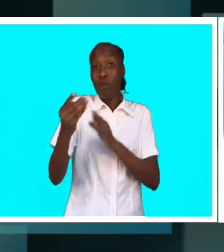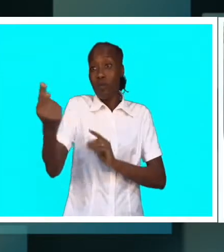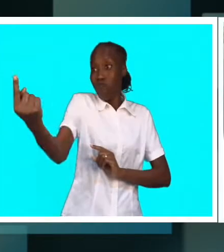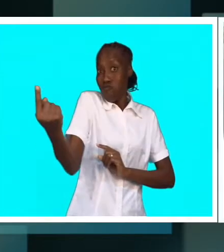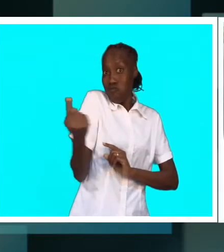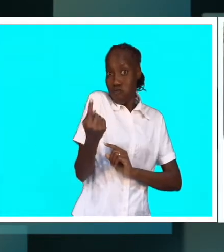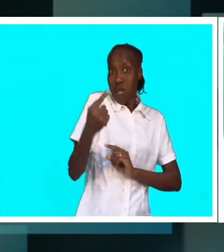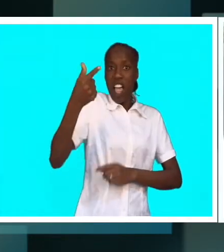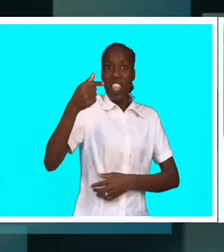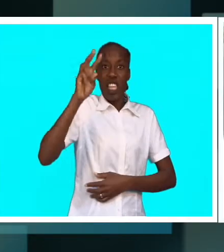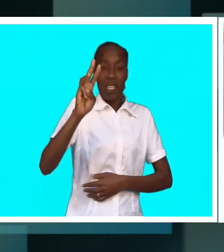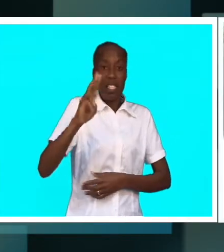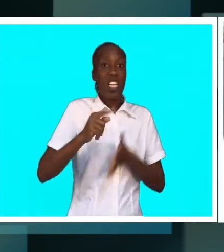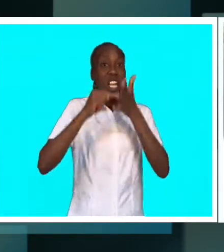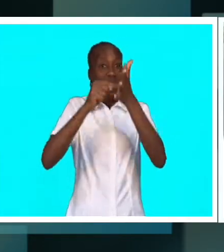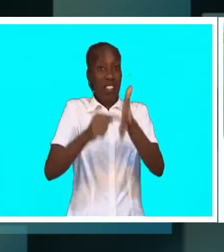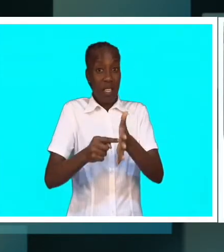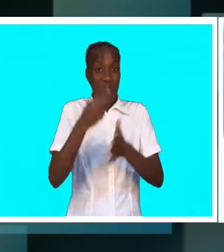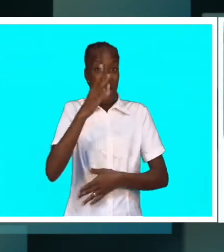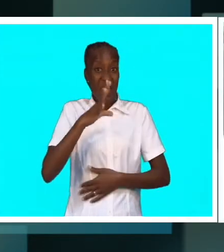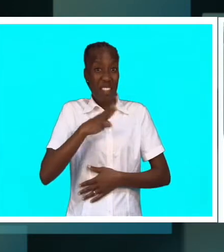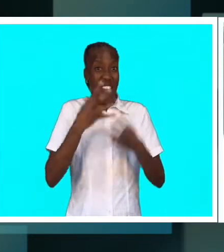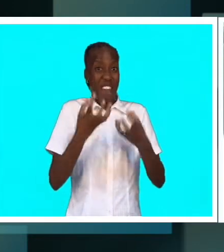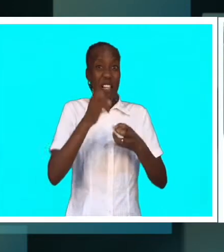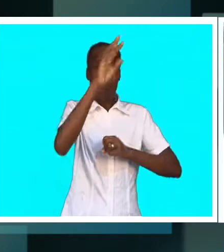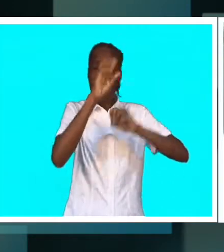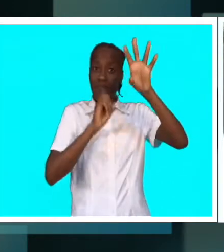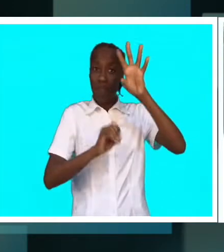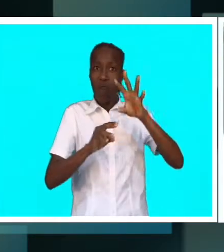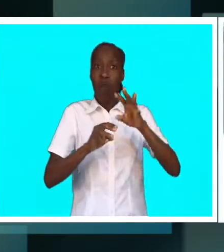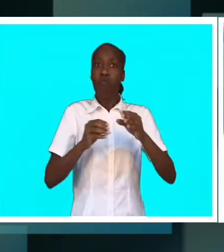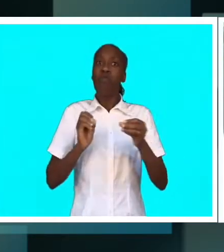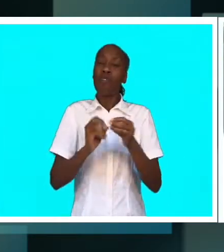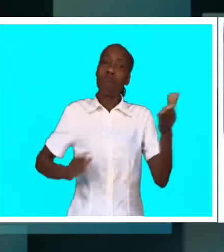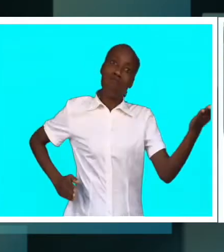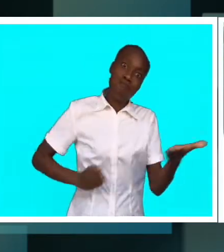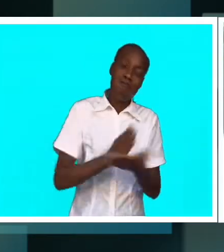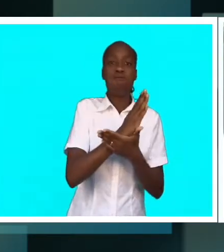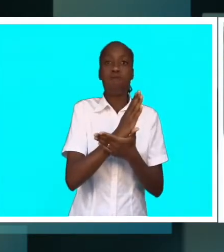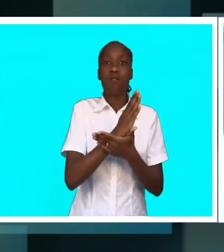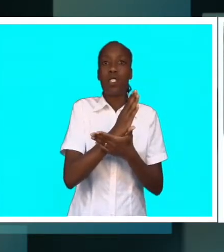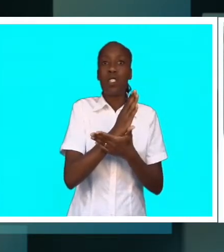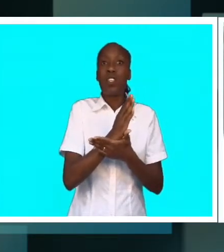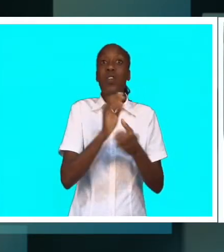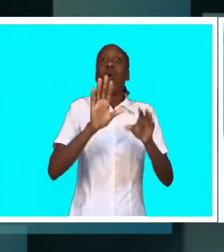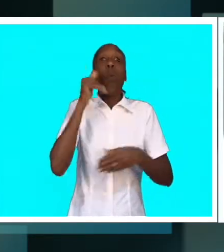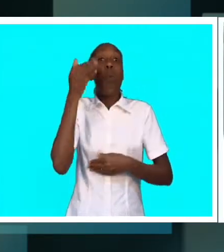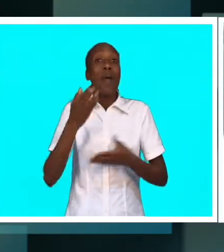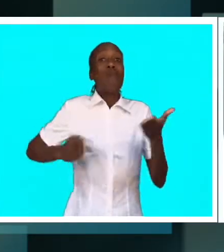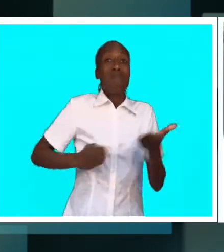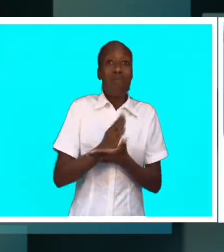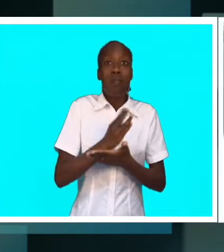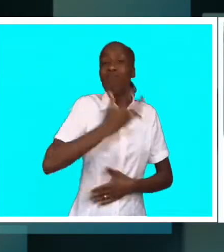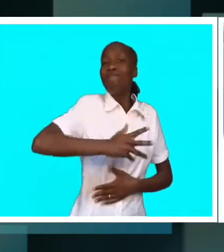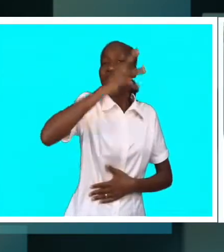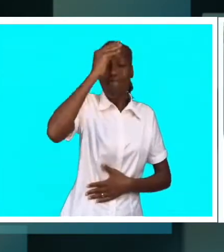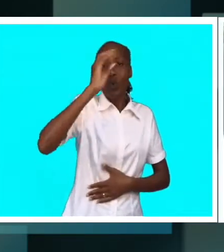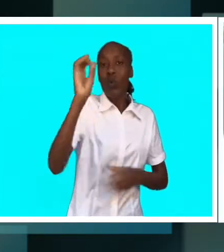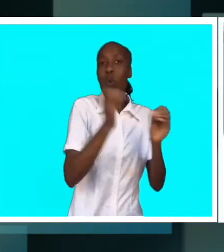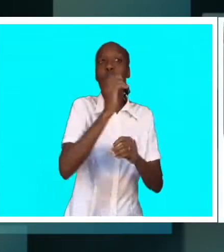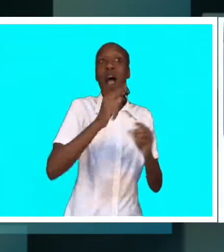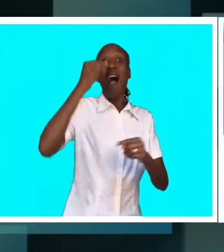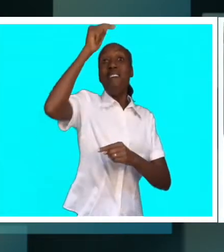lá, outro vem do T3, por exemplo, vem que ali não há semáforo nenhum, ele está a entrar. Então, quando entra, ele não está a